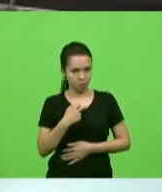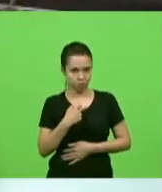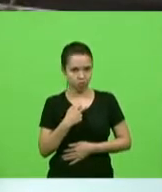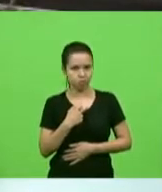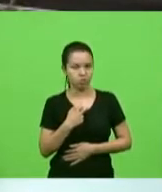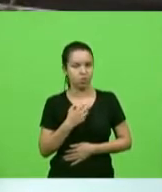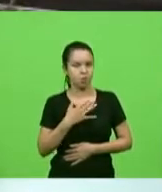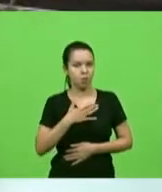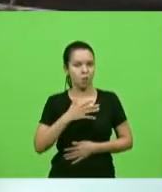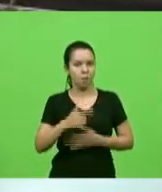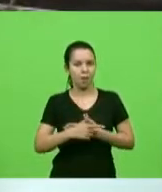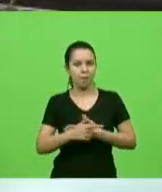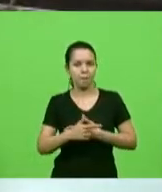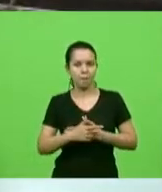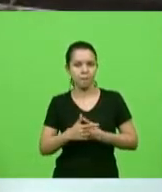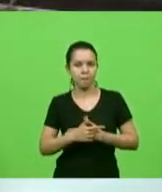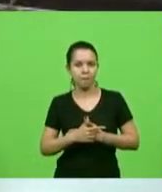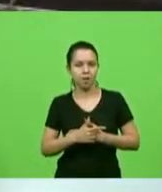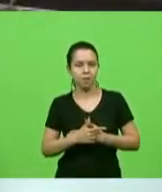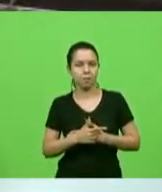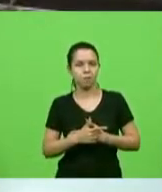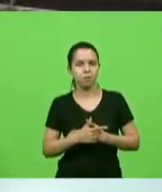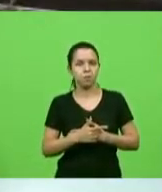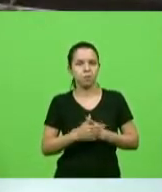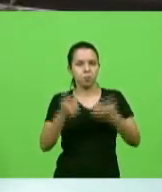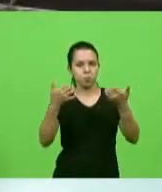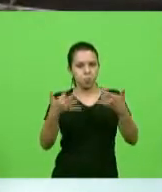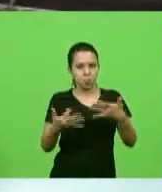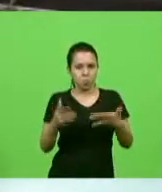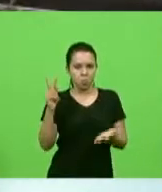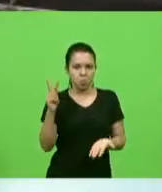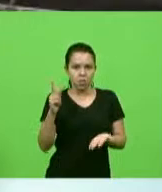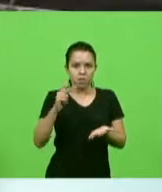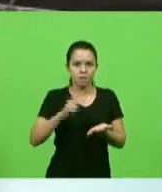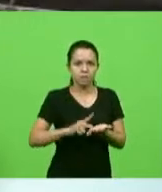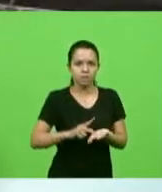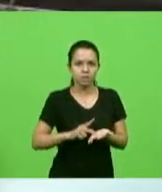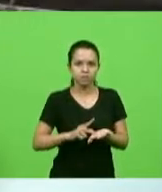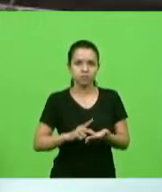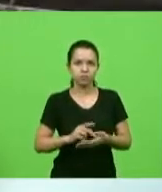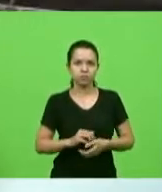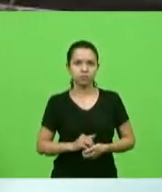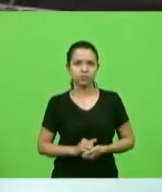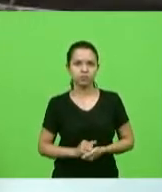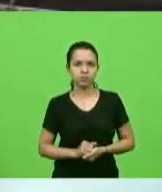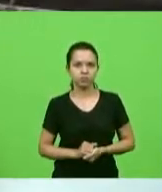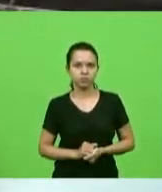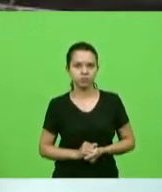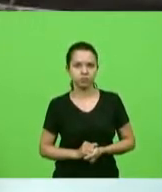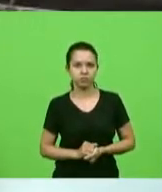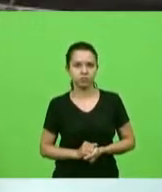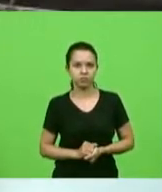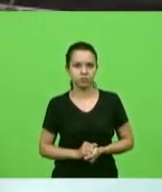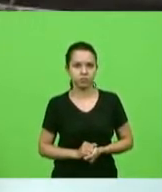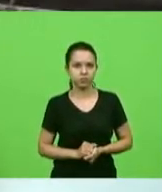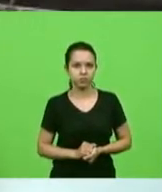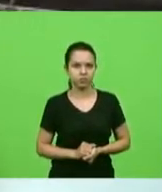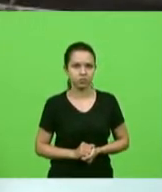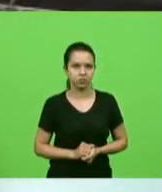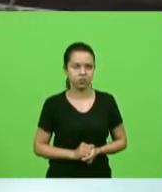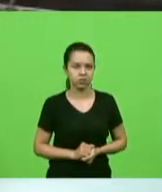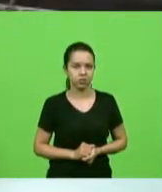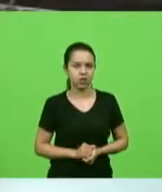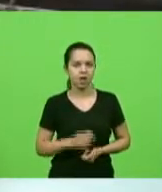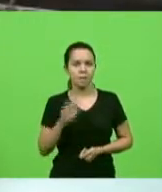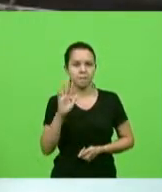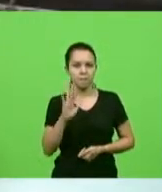papel de ser mais realista que o rei. Esta expressão, mais realista que o